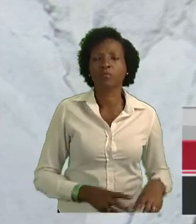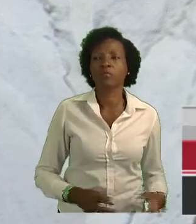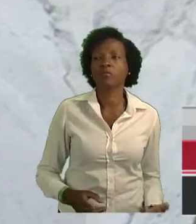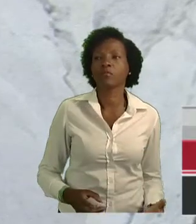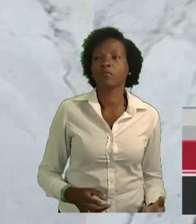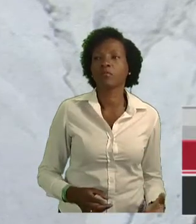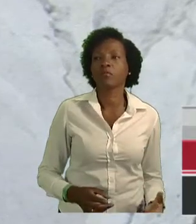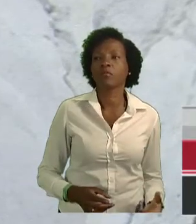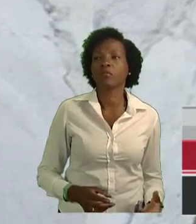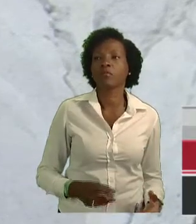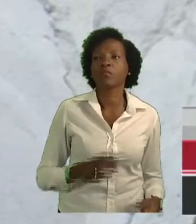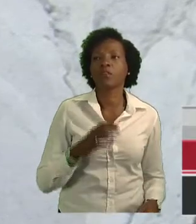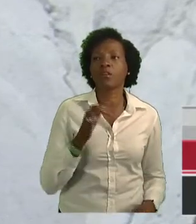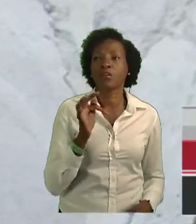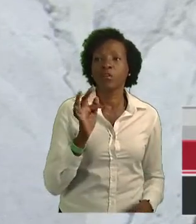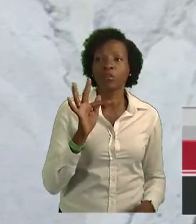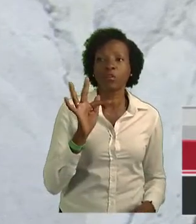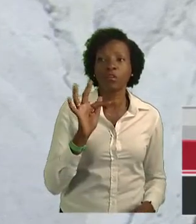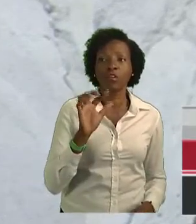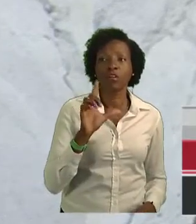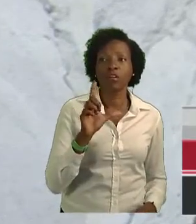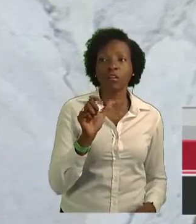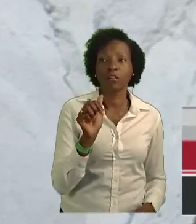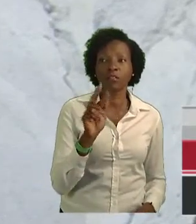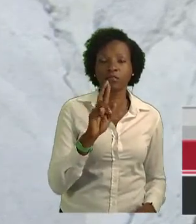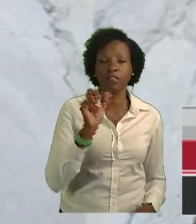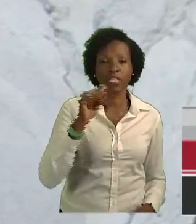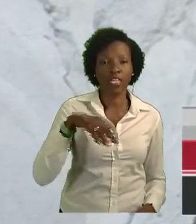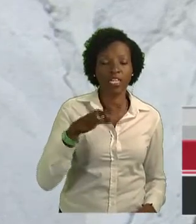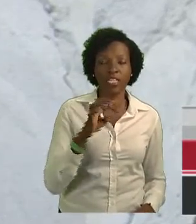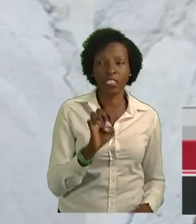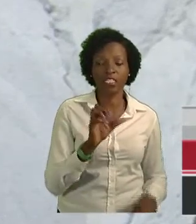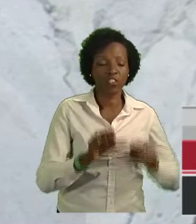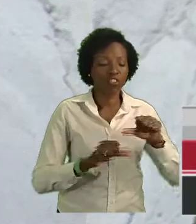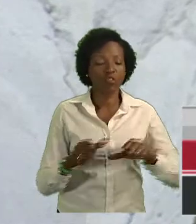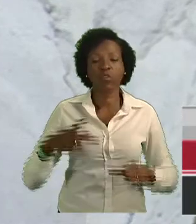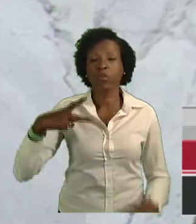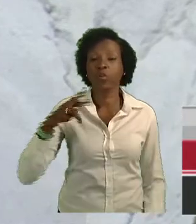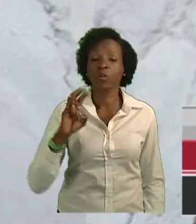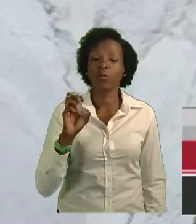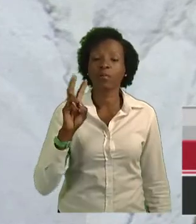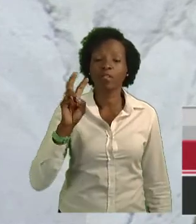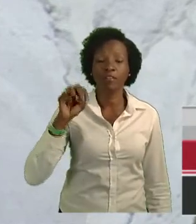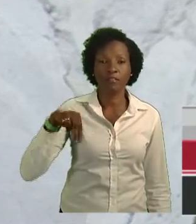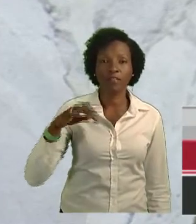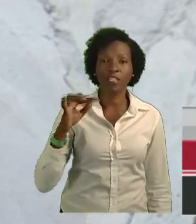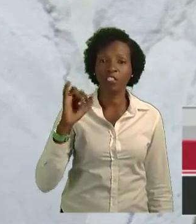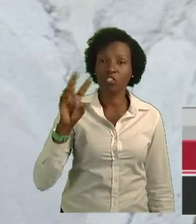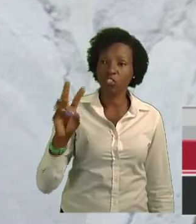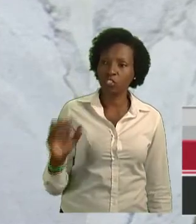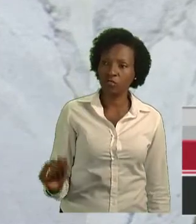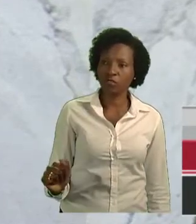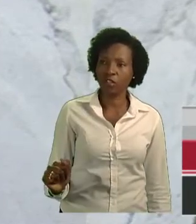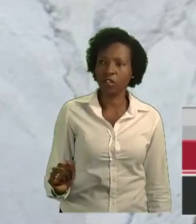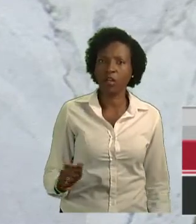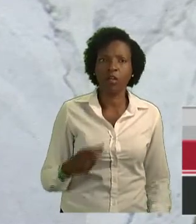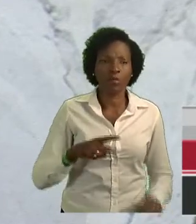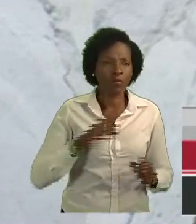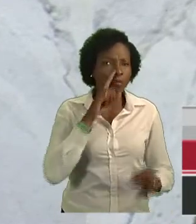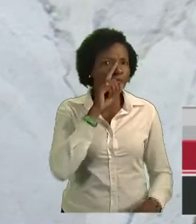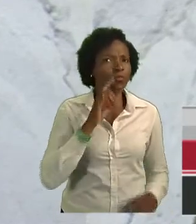em preventiva dado entrevista criminalidade o grau de periculosidade dirigindo embriagado reagiu à prisão